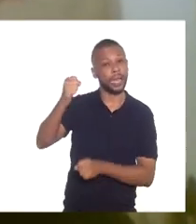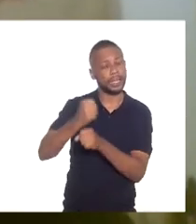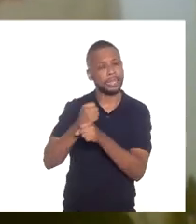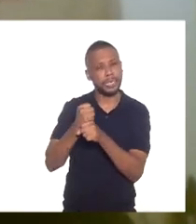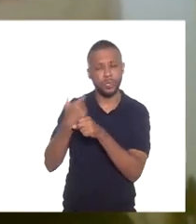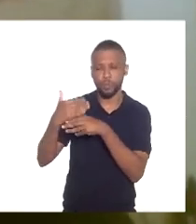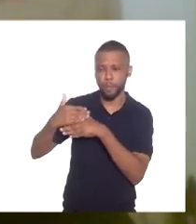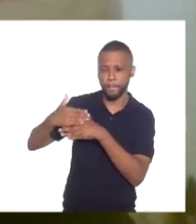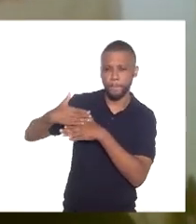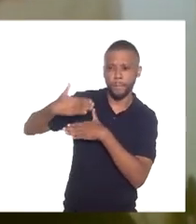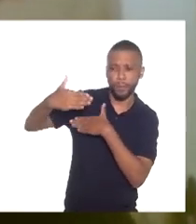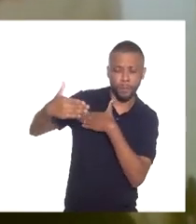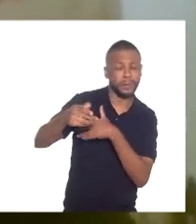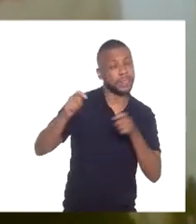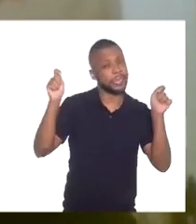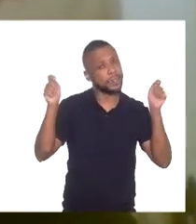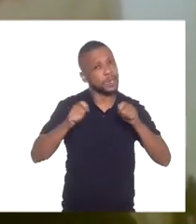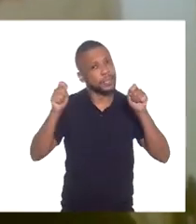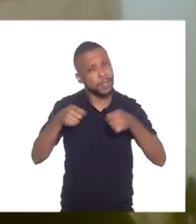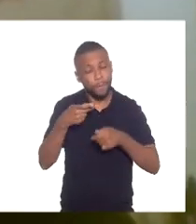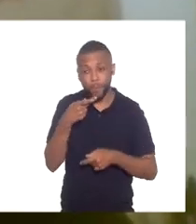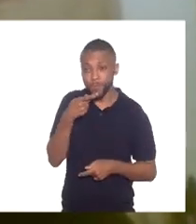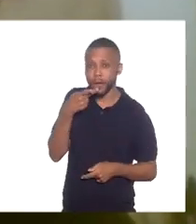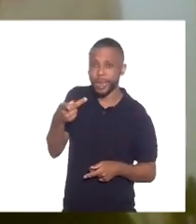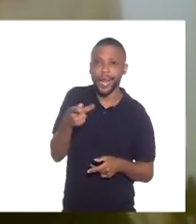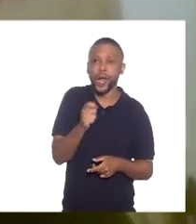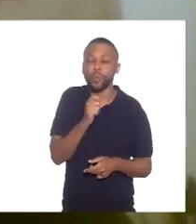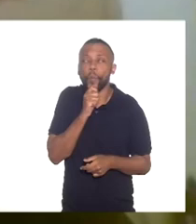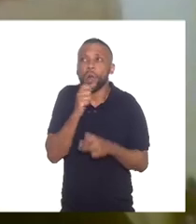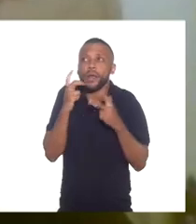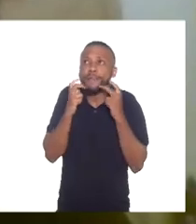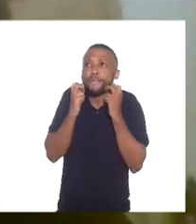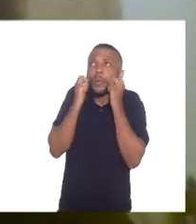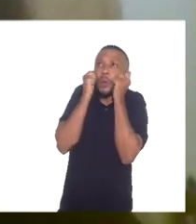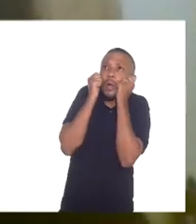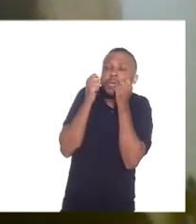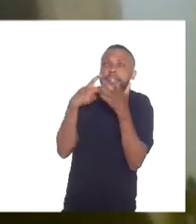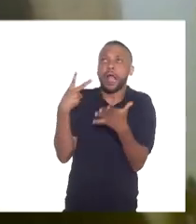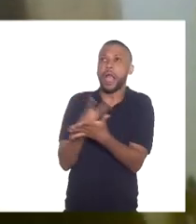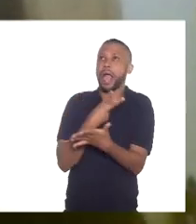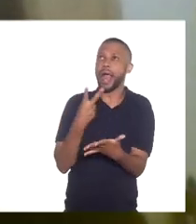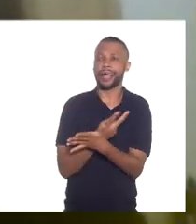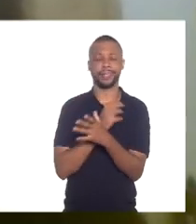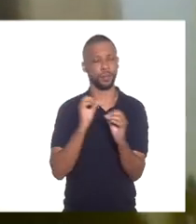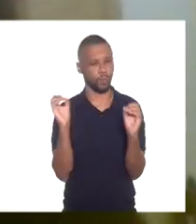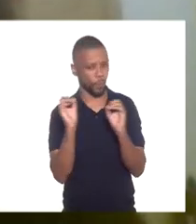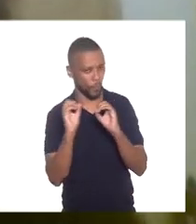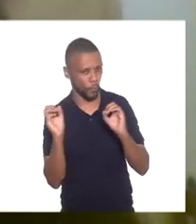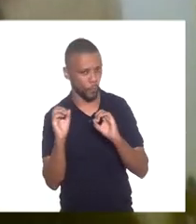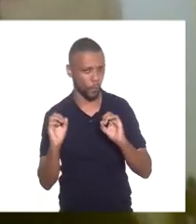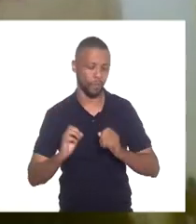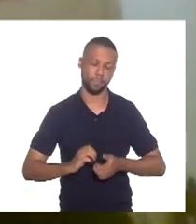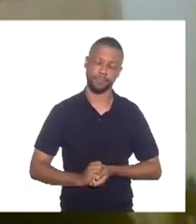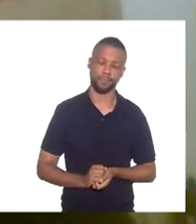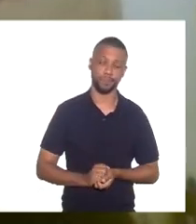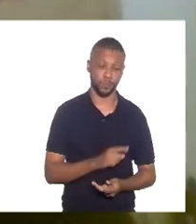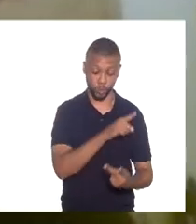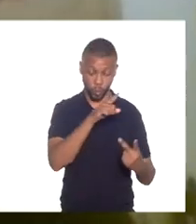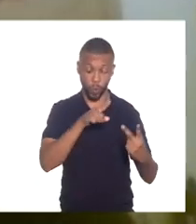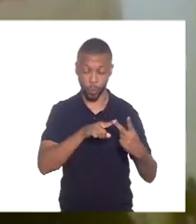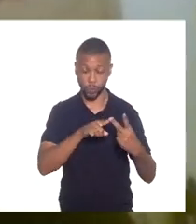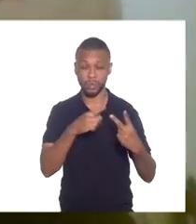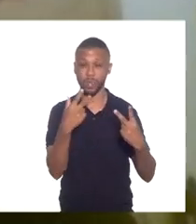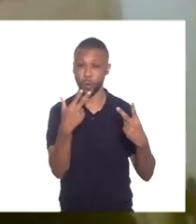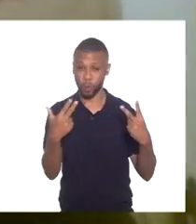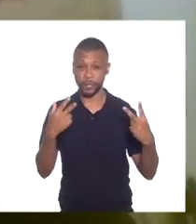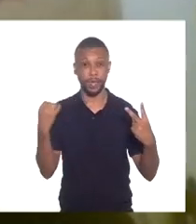falo sem nenhum receio de estar errado, né? Uma outra questão importante também,